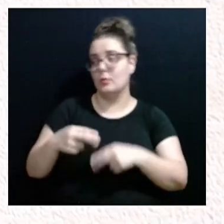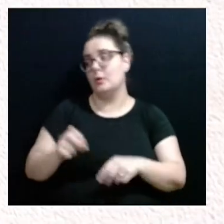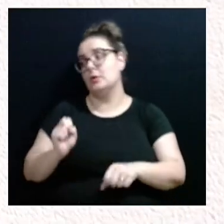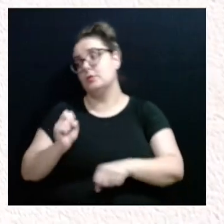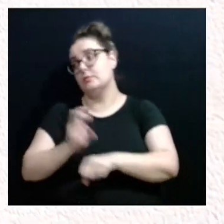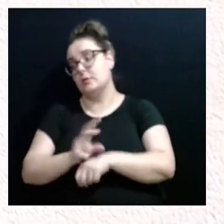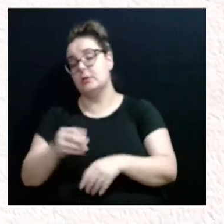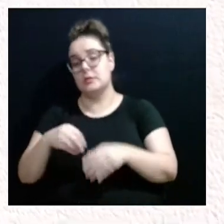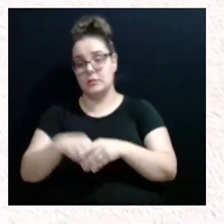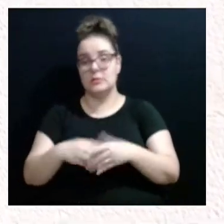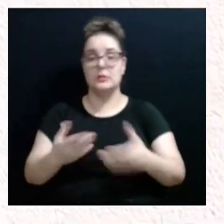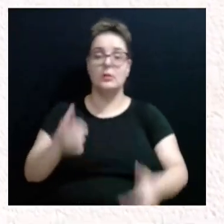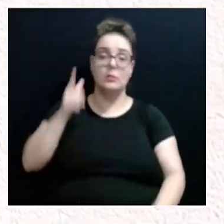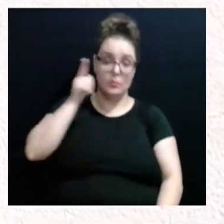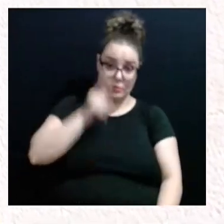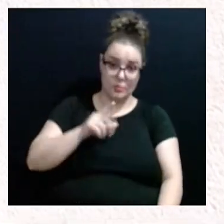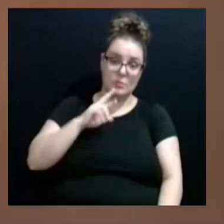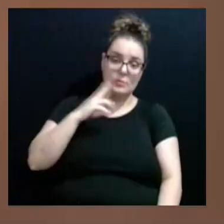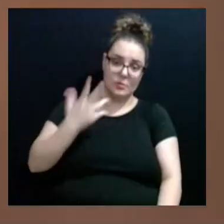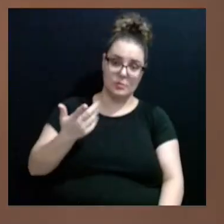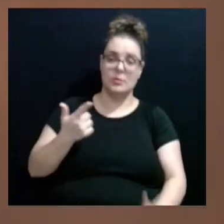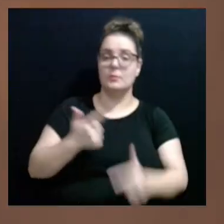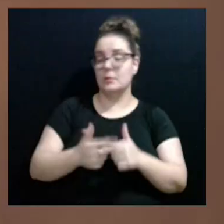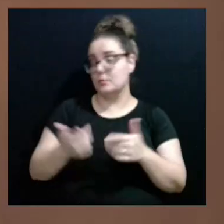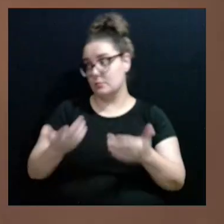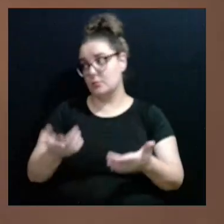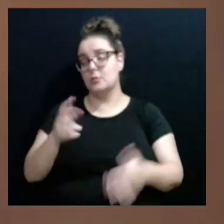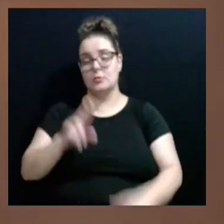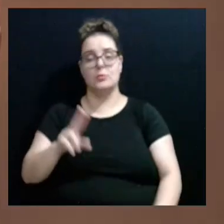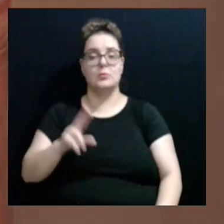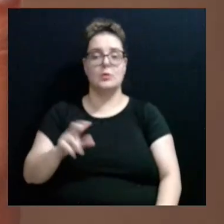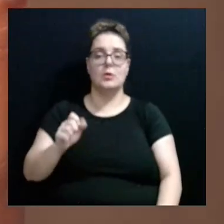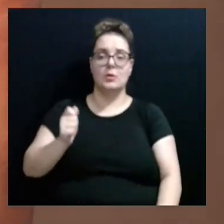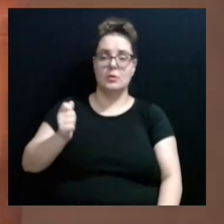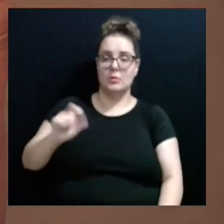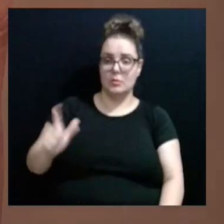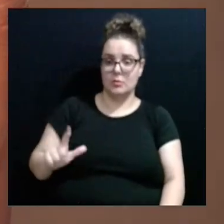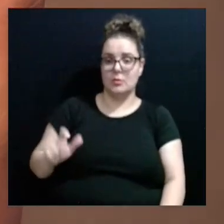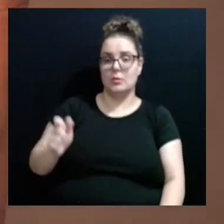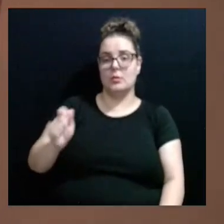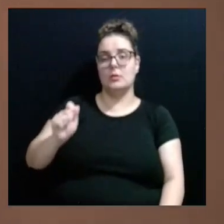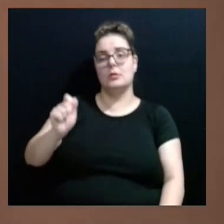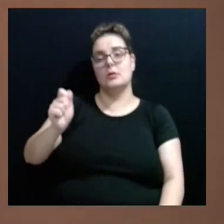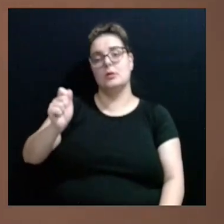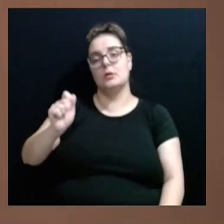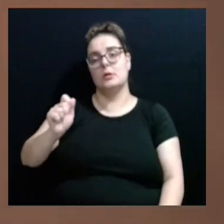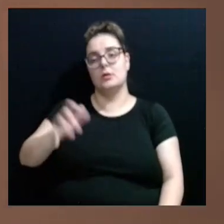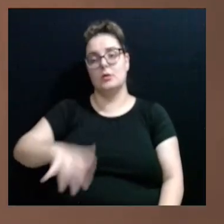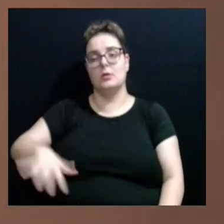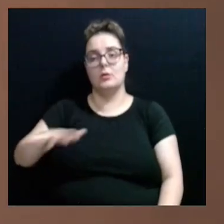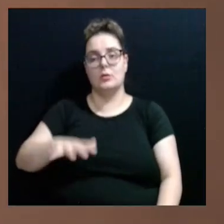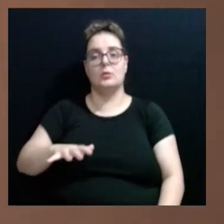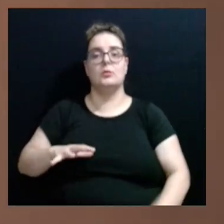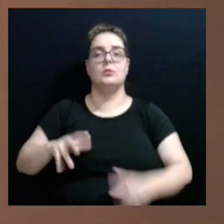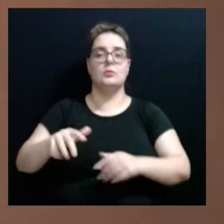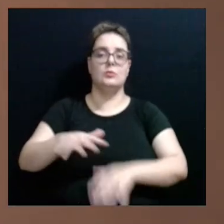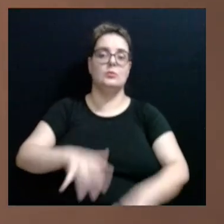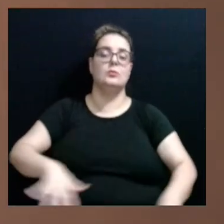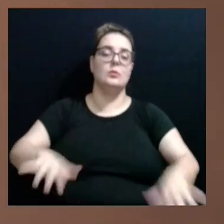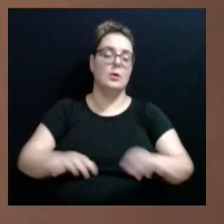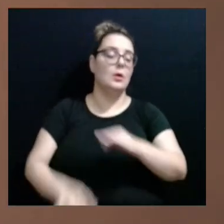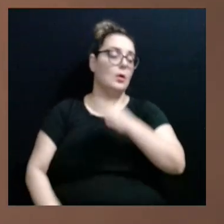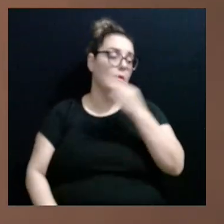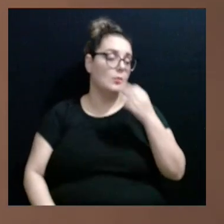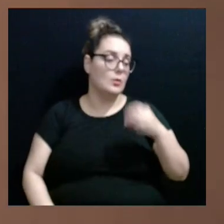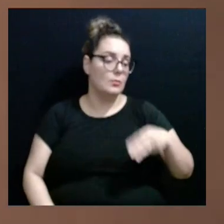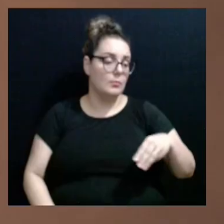conseguiu resolver essa questão utilizando a Zona Azul Digital aqui em todo o trecho do viário. Perfeito, Marcelo. Vamos falar então um